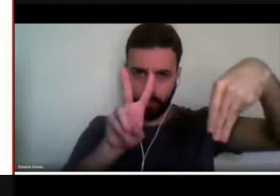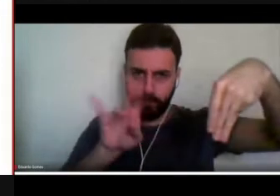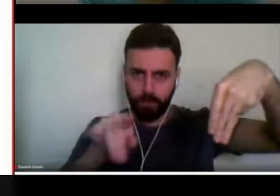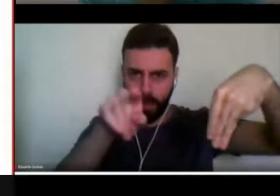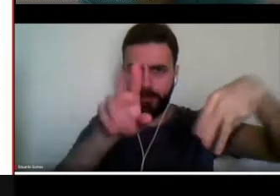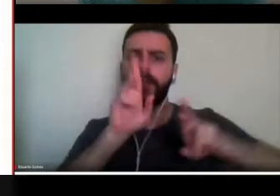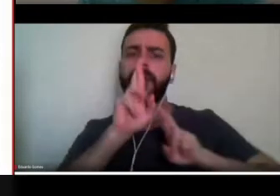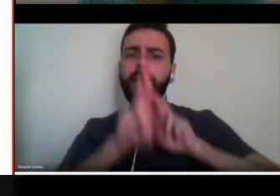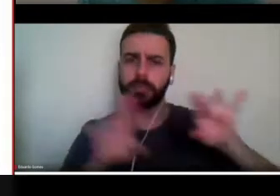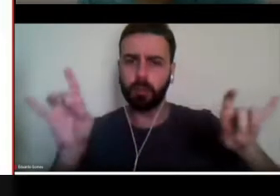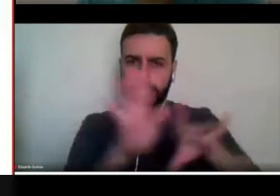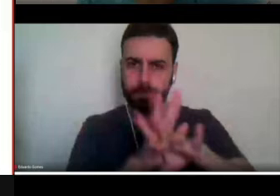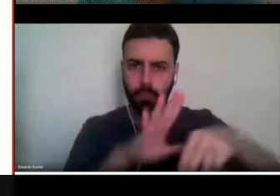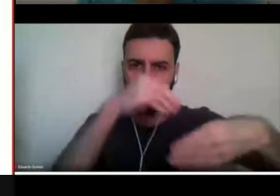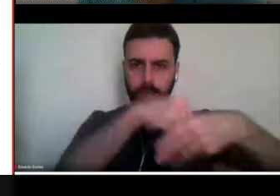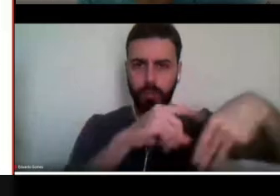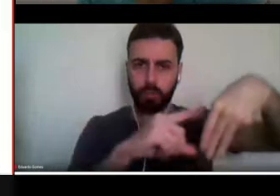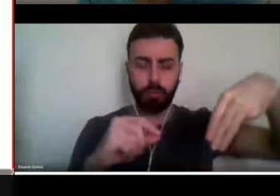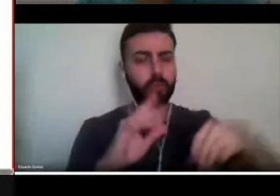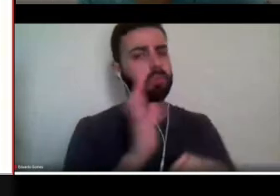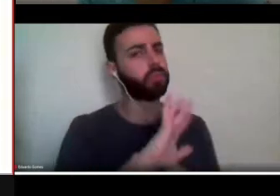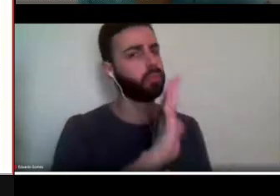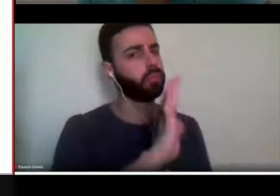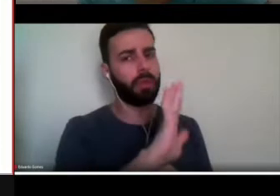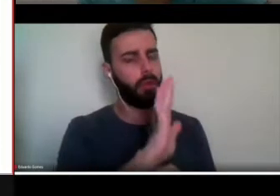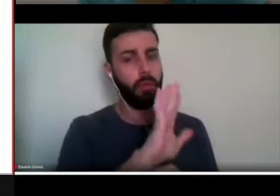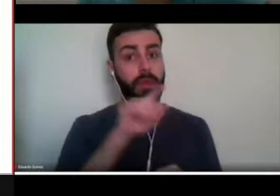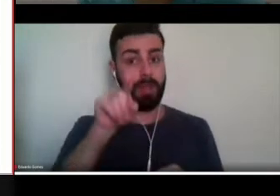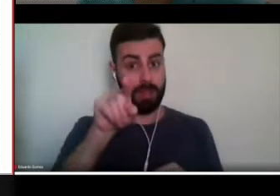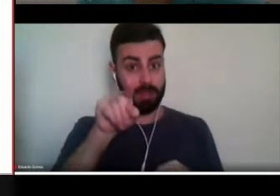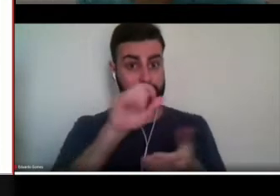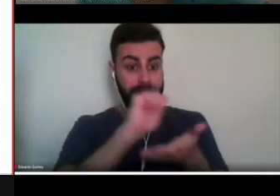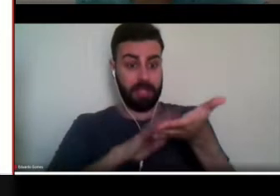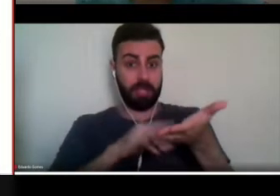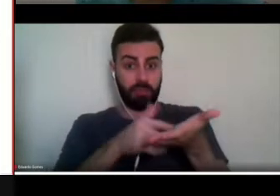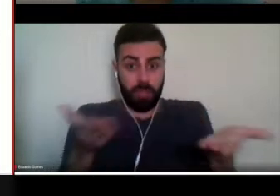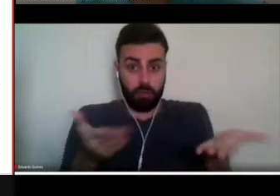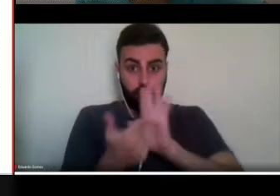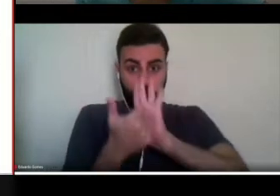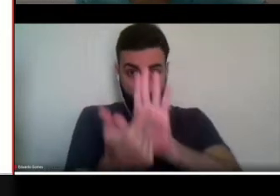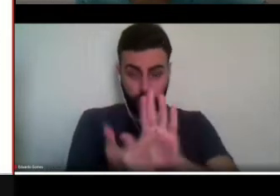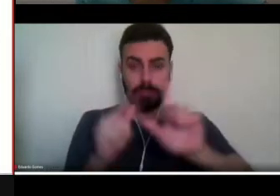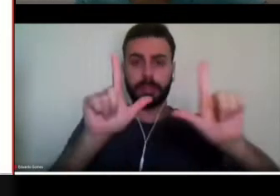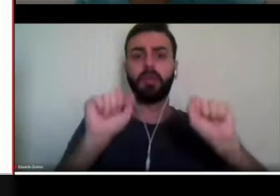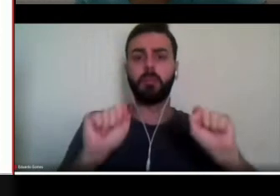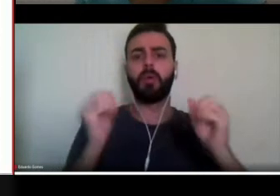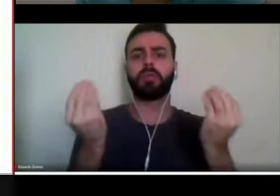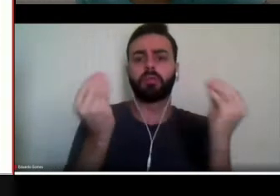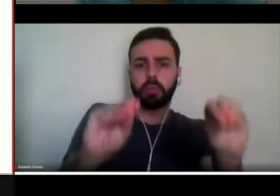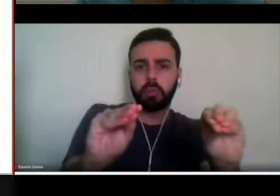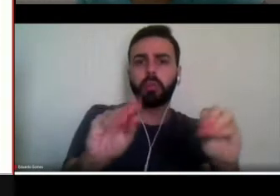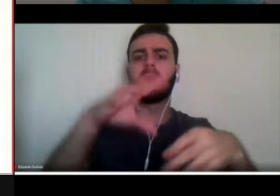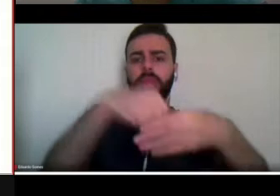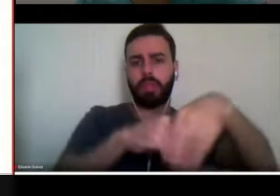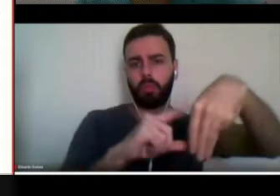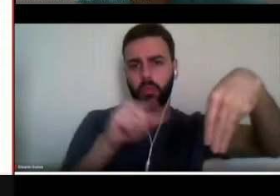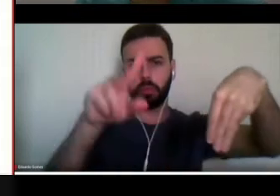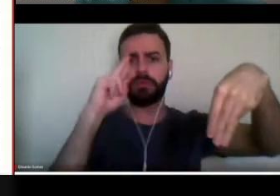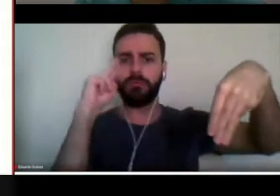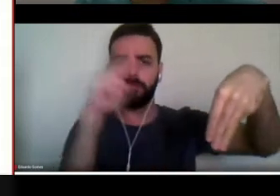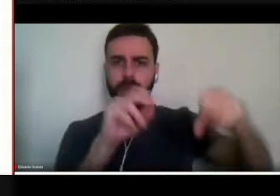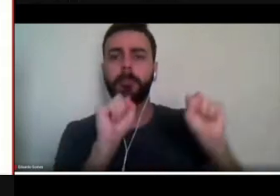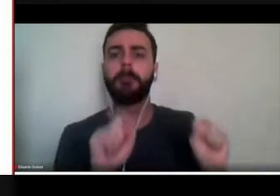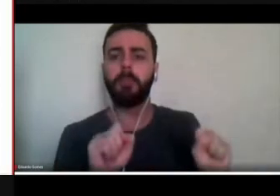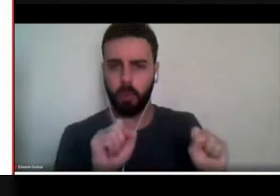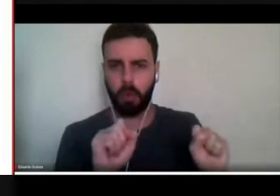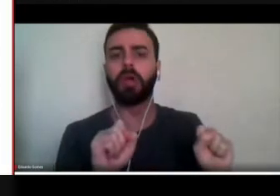Não, esses rascunhos aqui eu posso deixar lá, tá? Essas coisas aqui eu posso deixar lá, eu vou tentar.